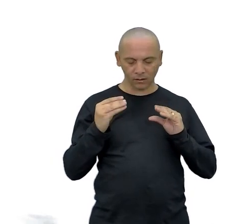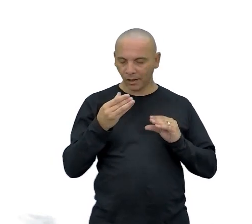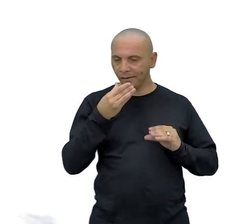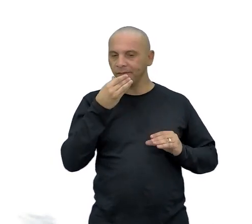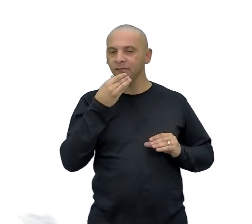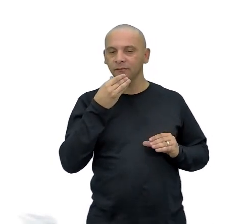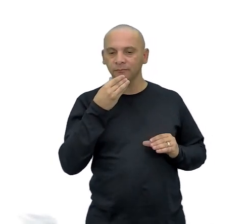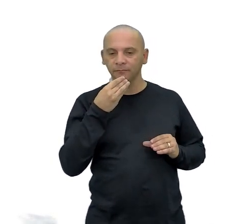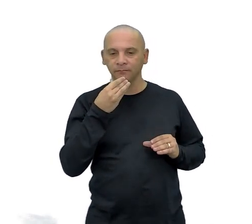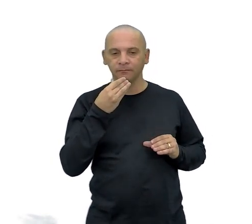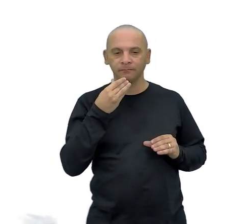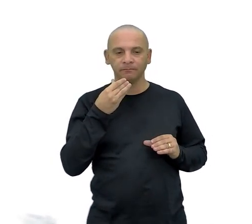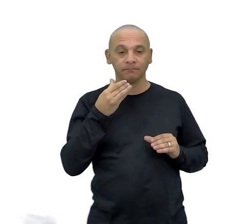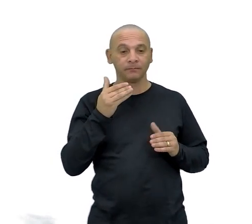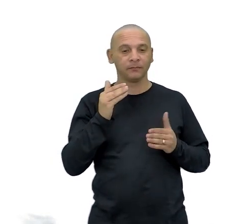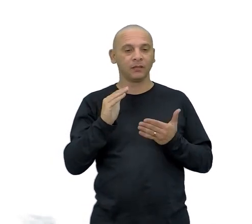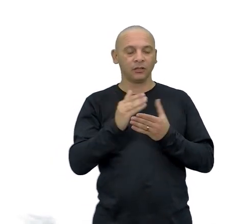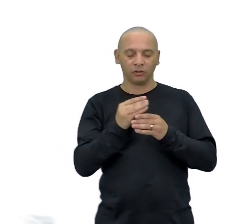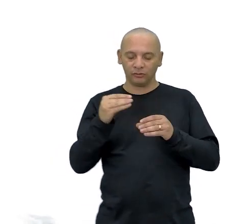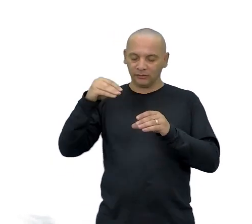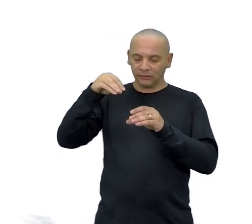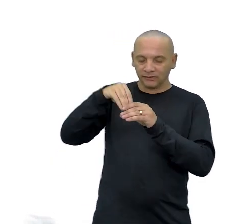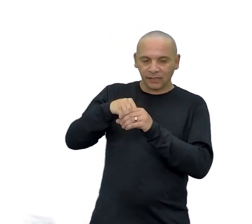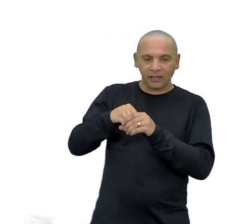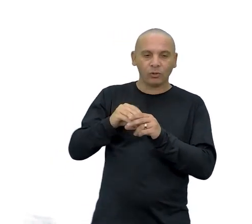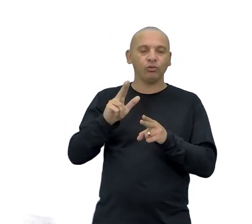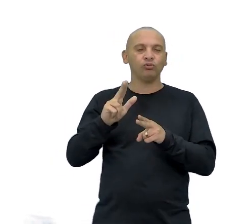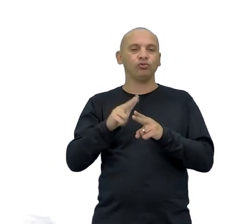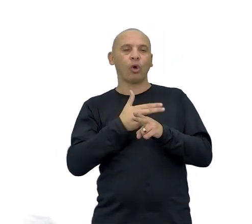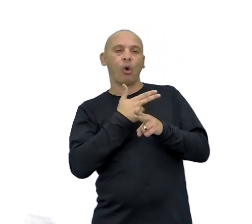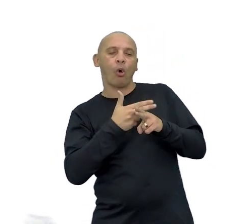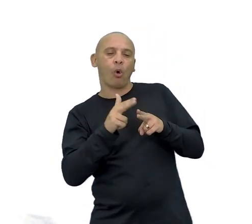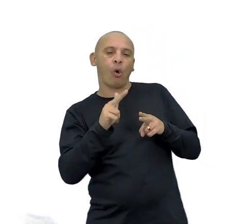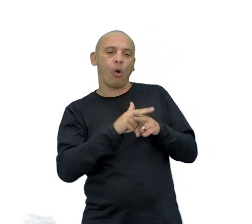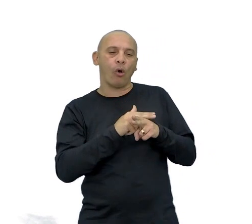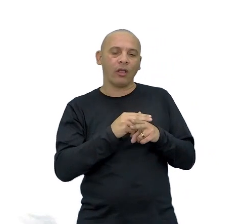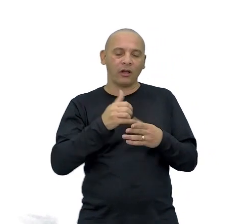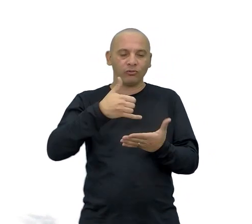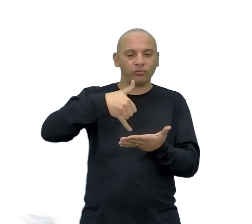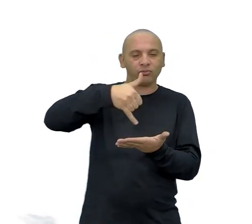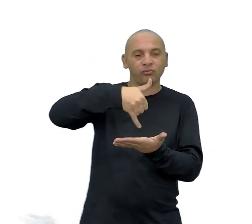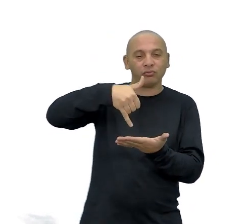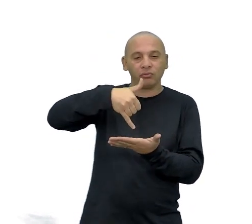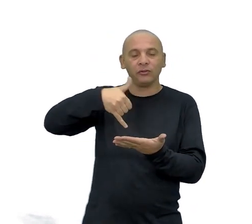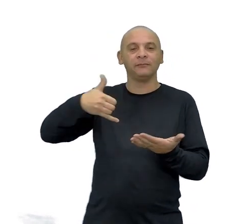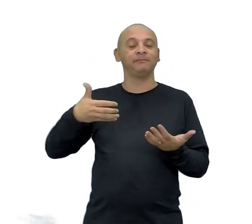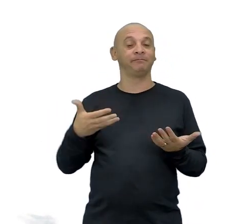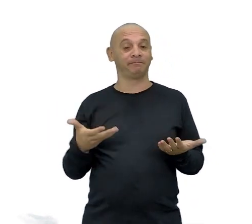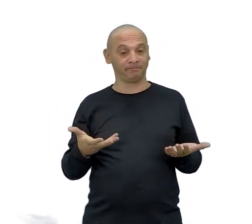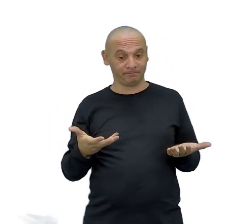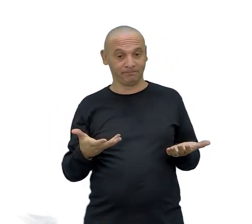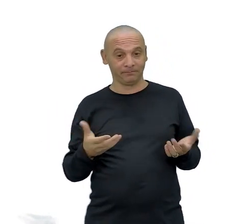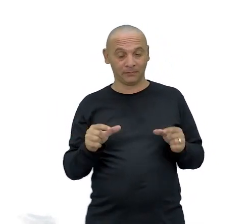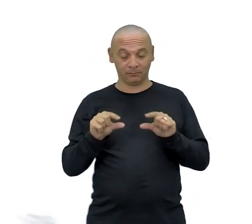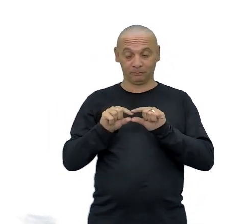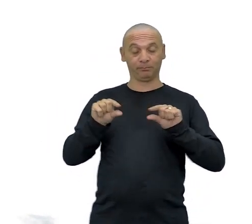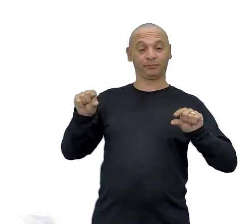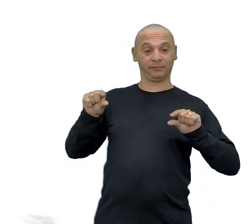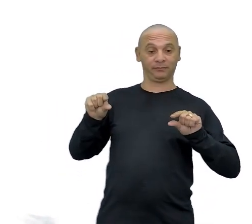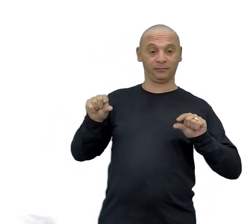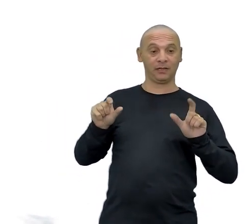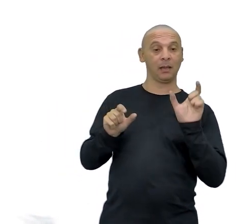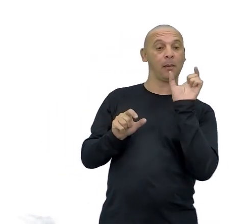às vezes bem recheado de gostosuras, tipo brigadeiro ou creme de avelã. No caso aqui não ficou destacado, mas é a